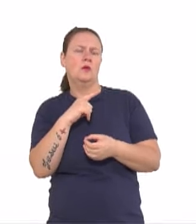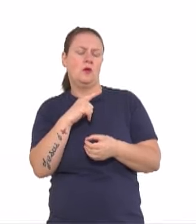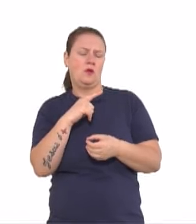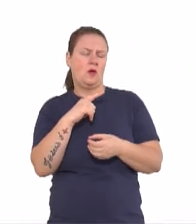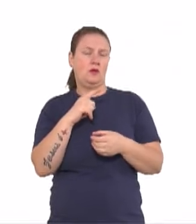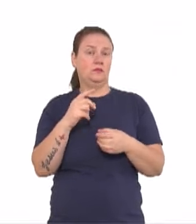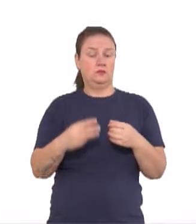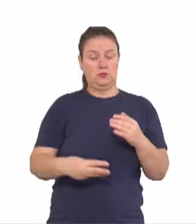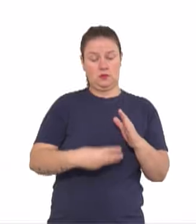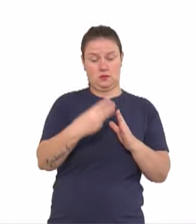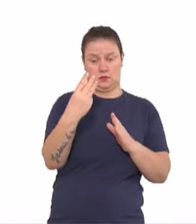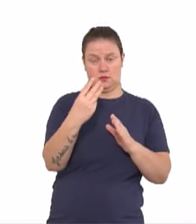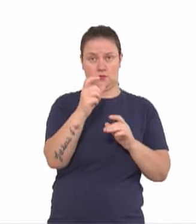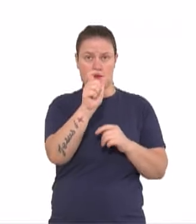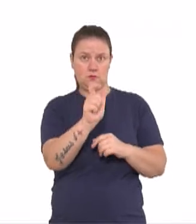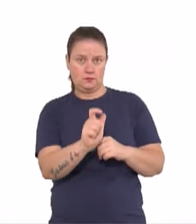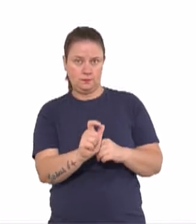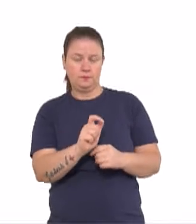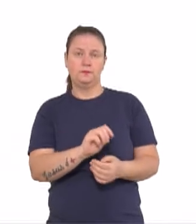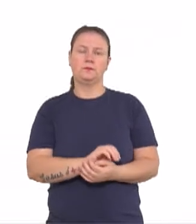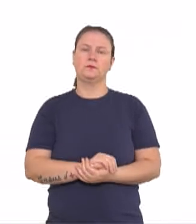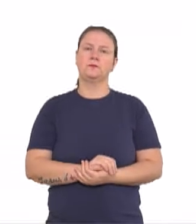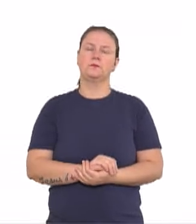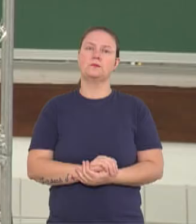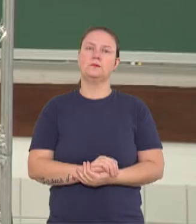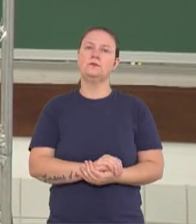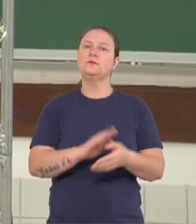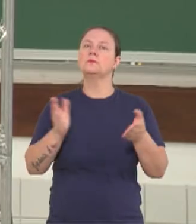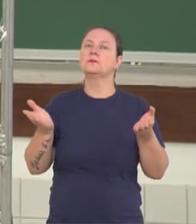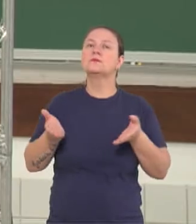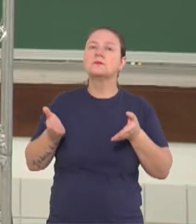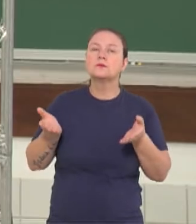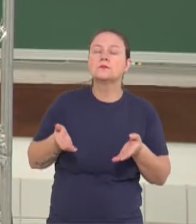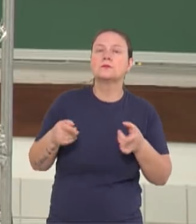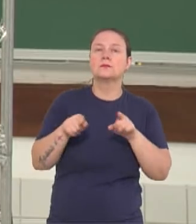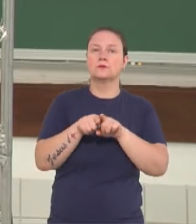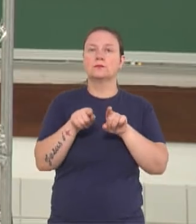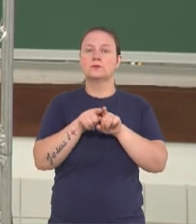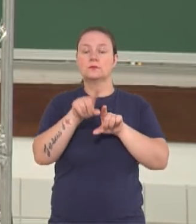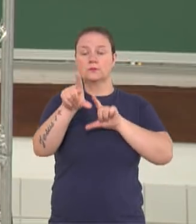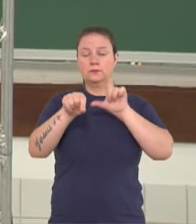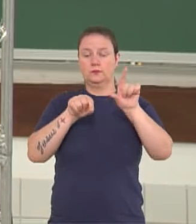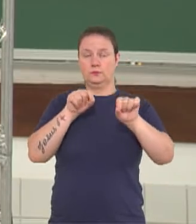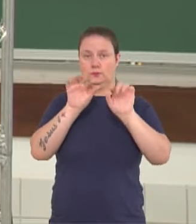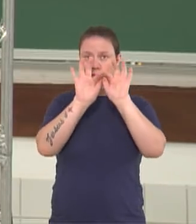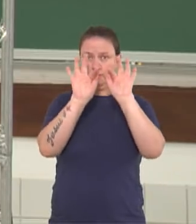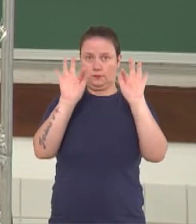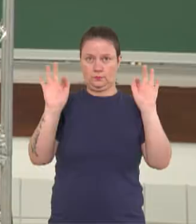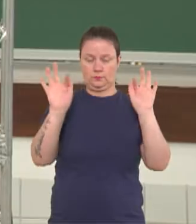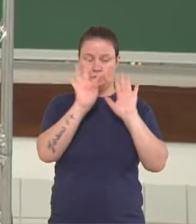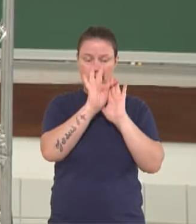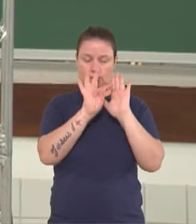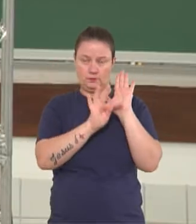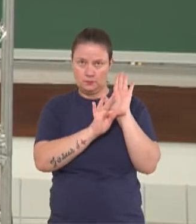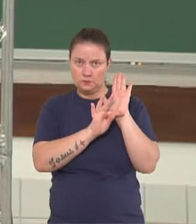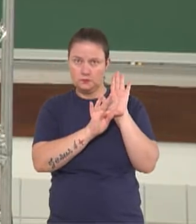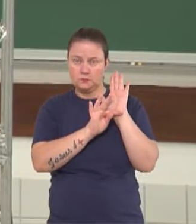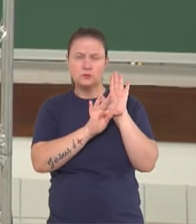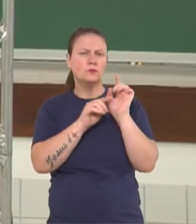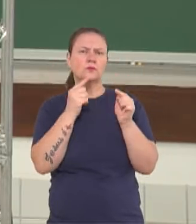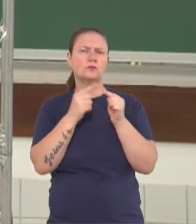em terceira pessoa, certo? Então aqui vocês podem tanto ter selecionado essa frase dos textos, né,